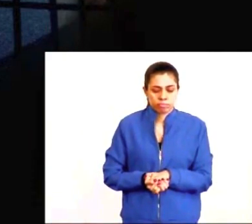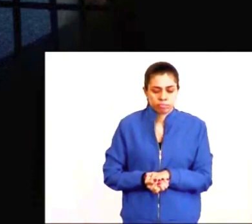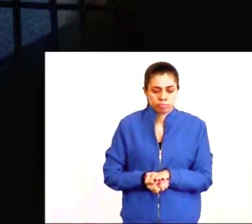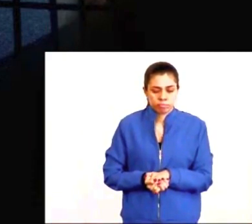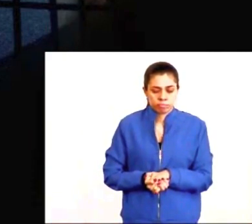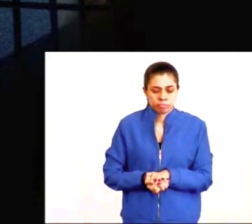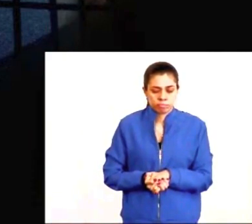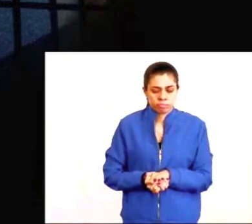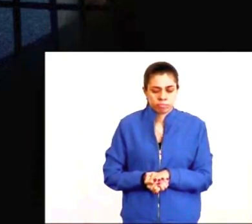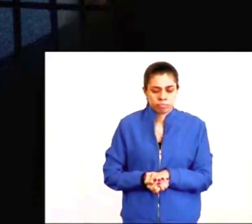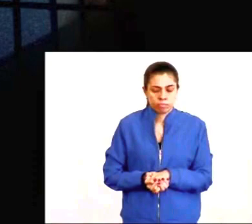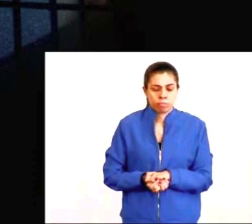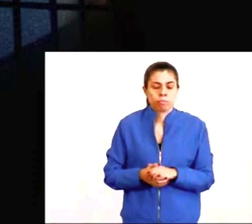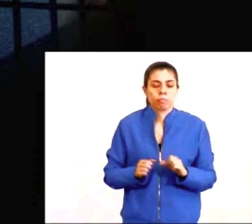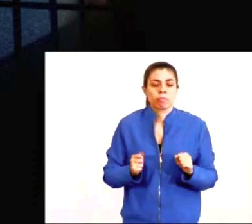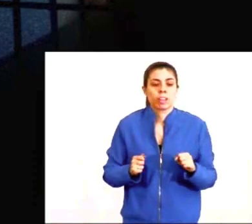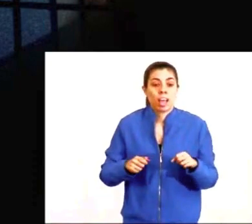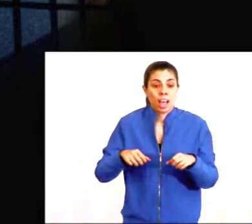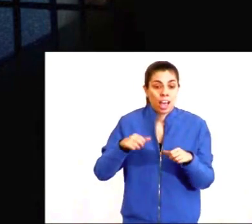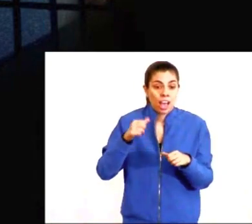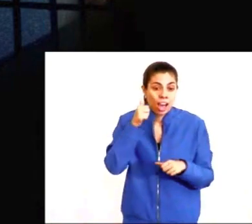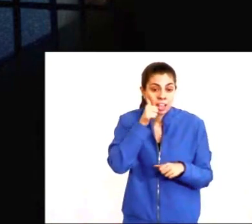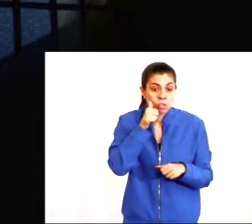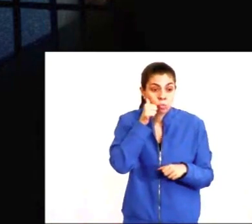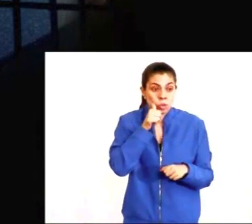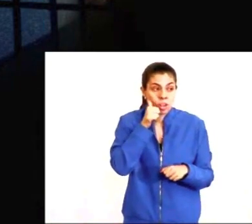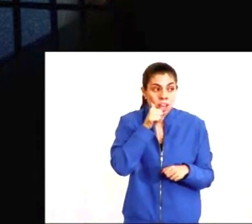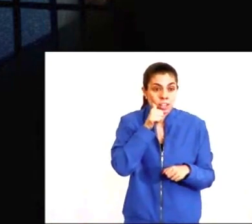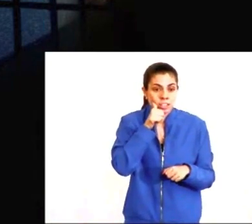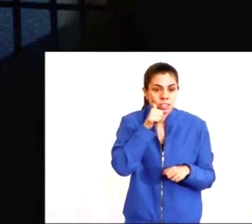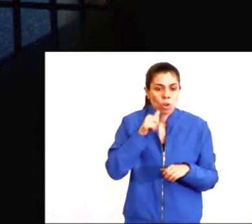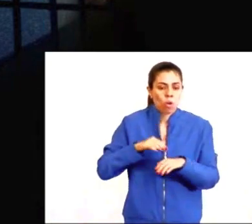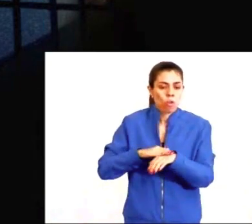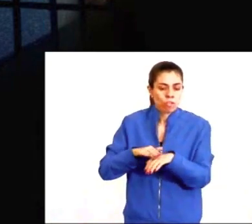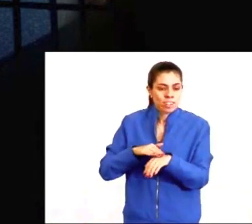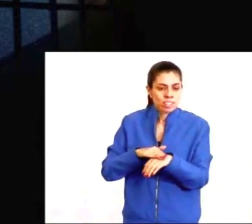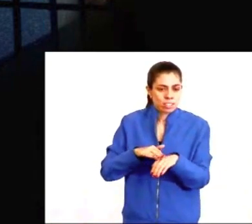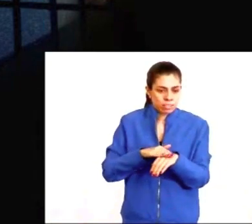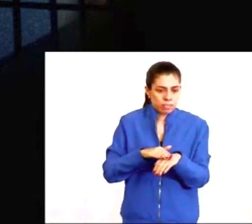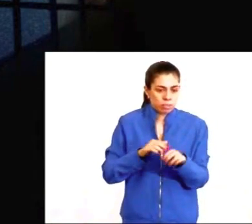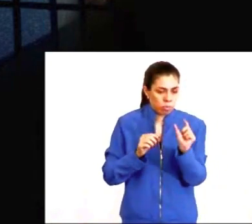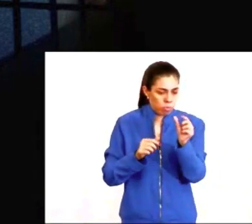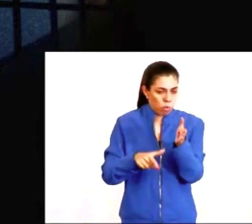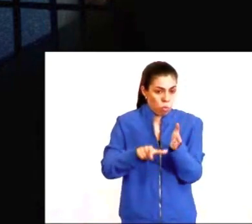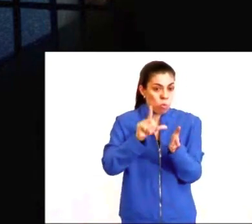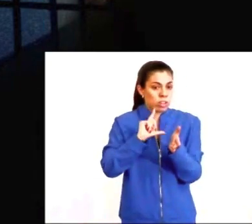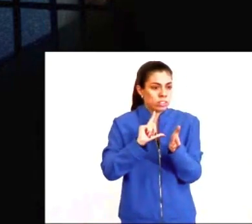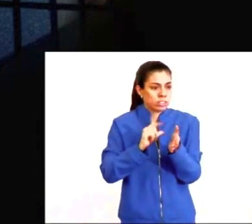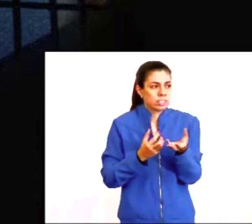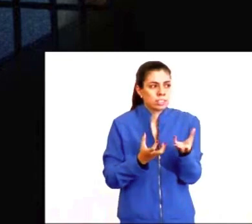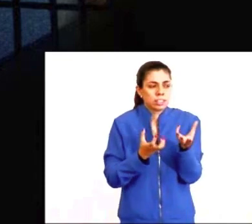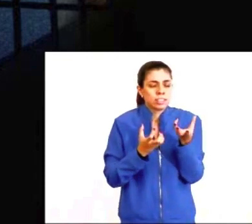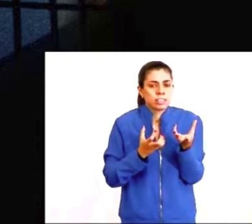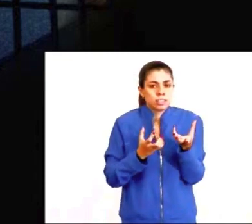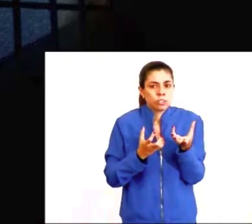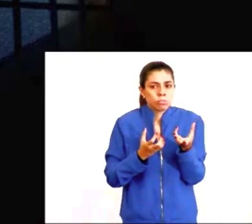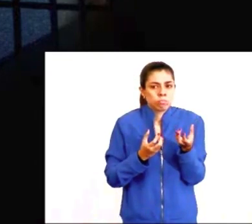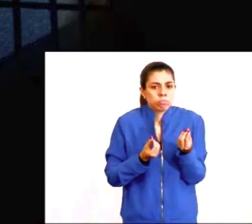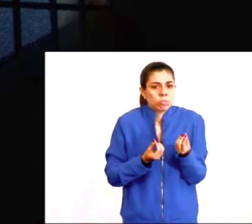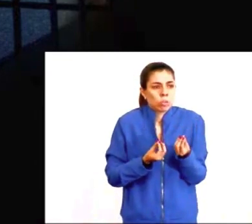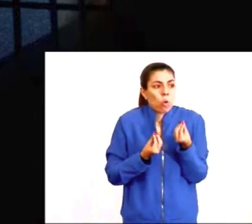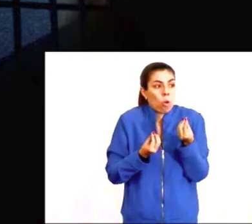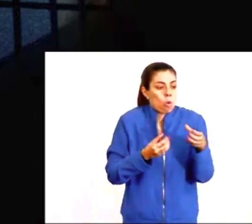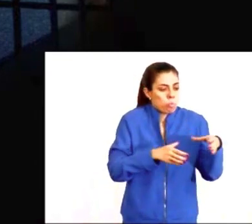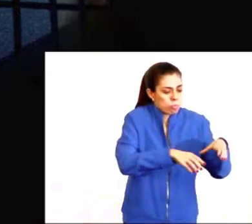corpo, sempre pensando num âmbito terreno. Mesmo coisas inesperadas, quase sempre,